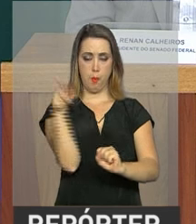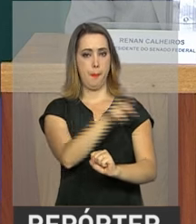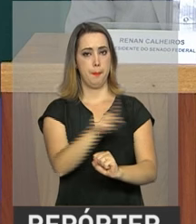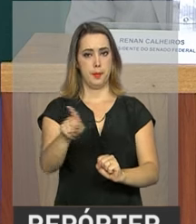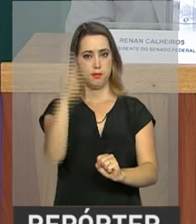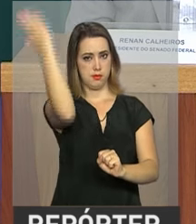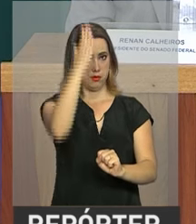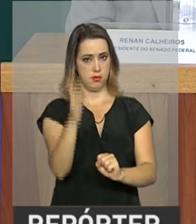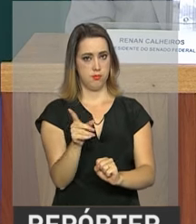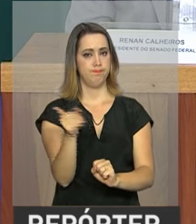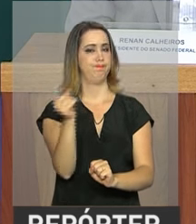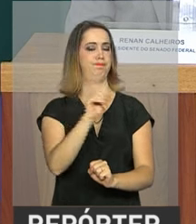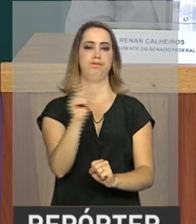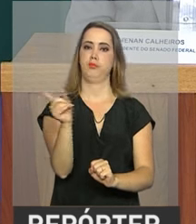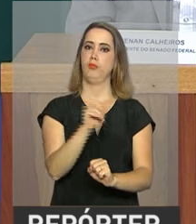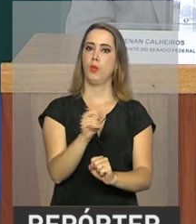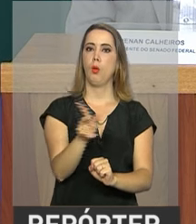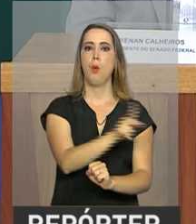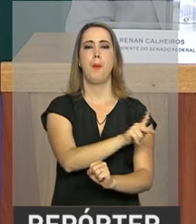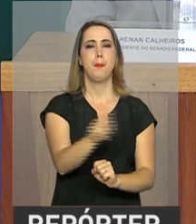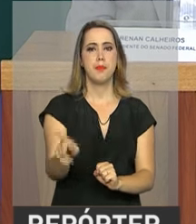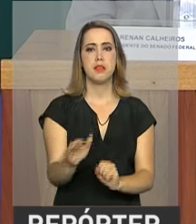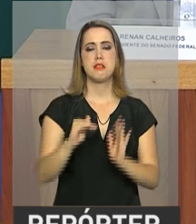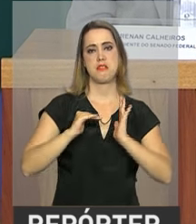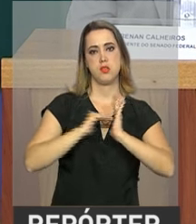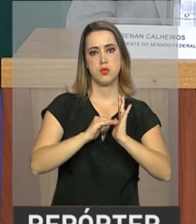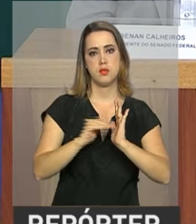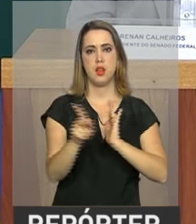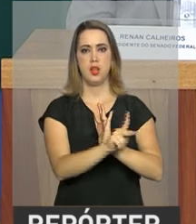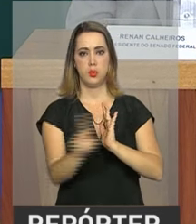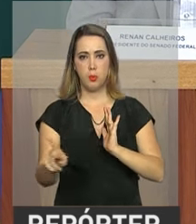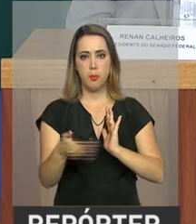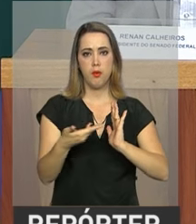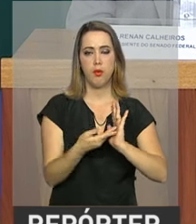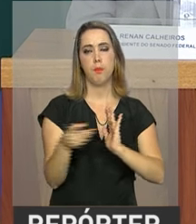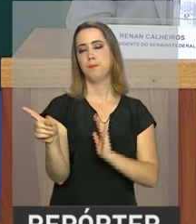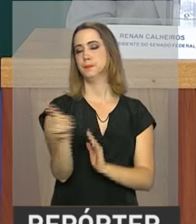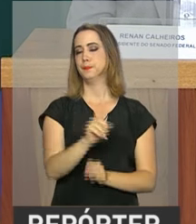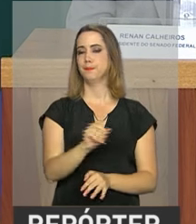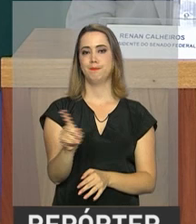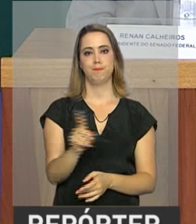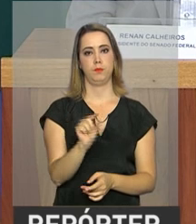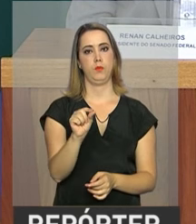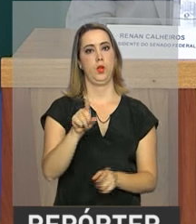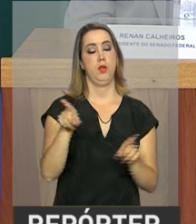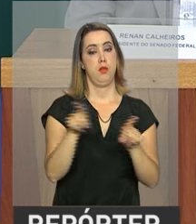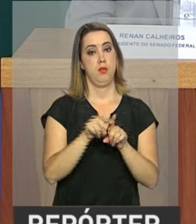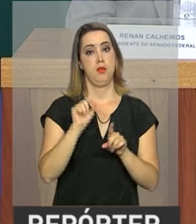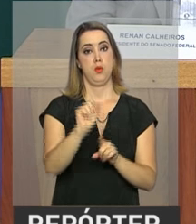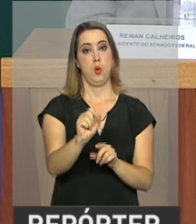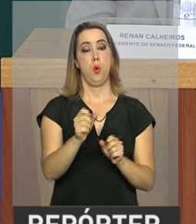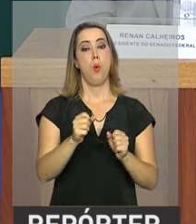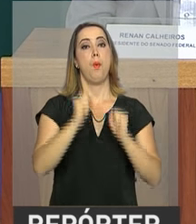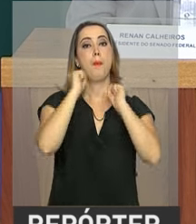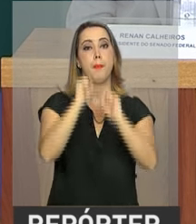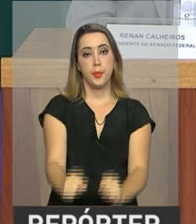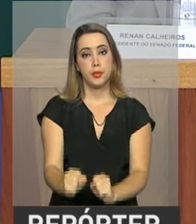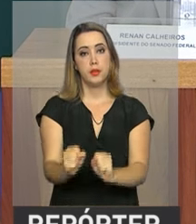República, não é do presidente do Senado, não é do presidente da Câmara, dos deputados. O poder é do